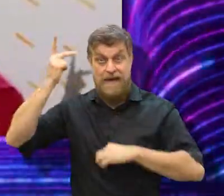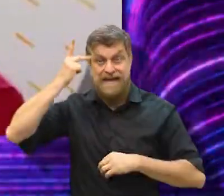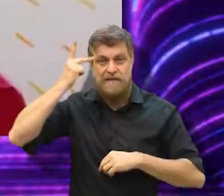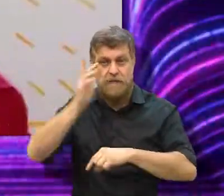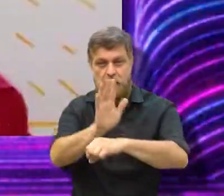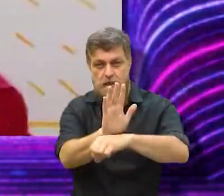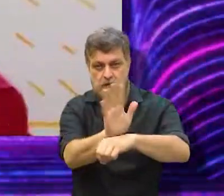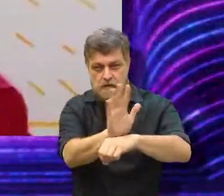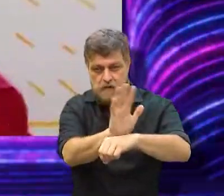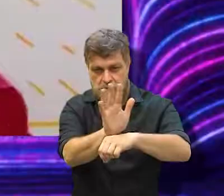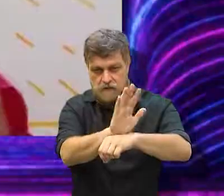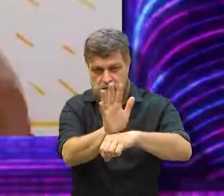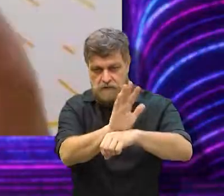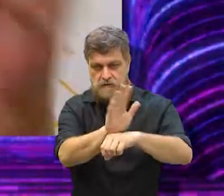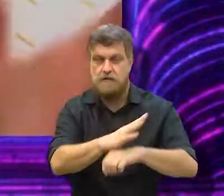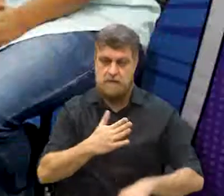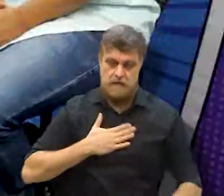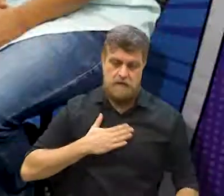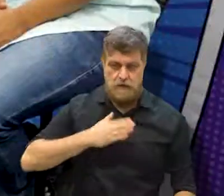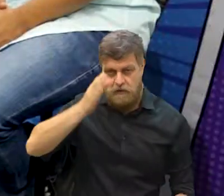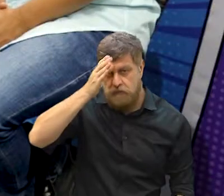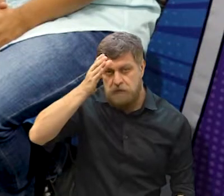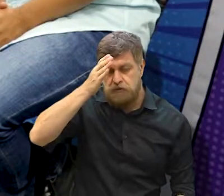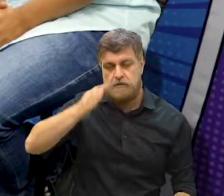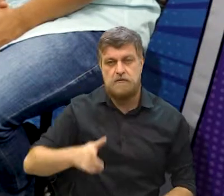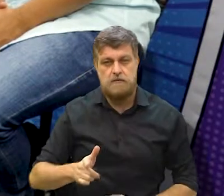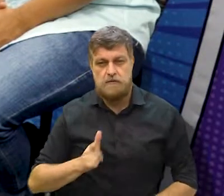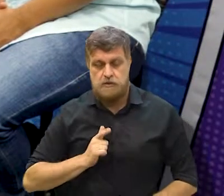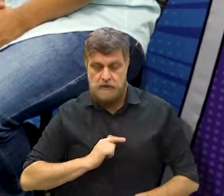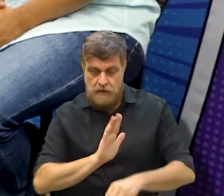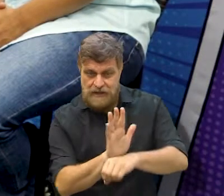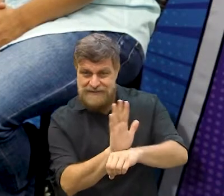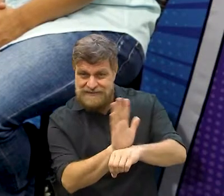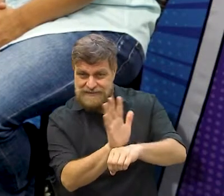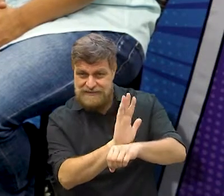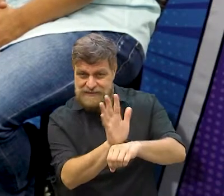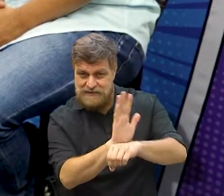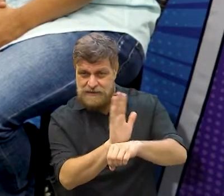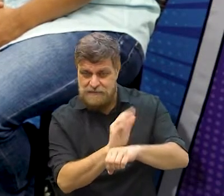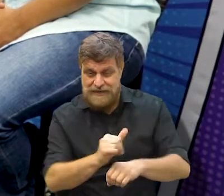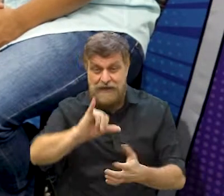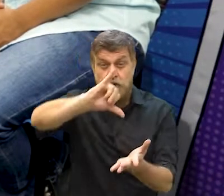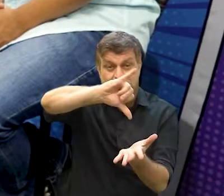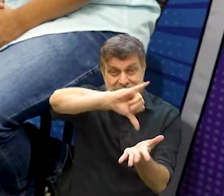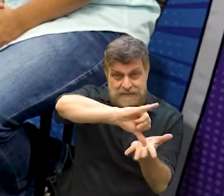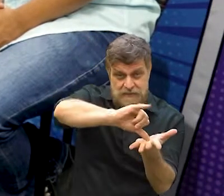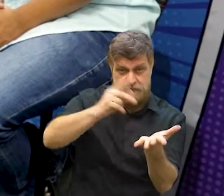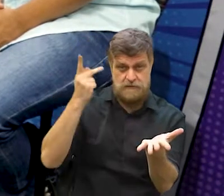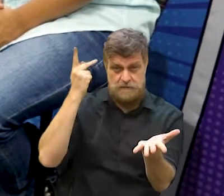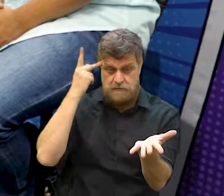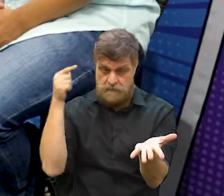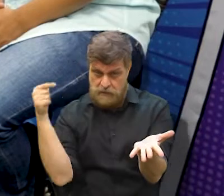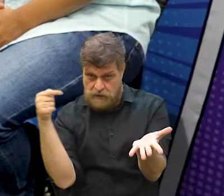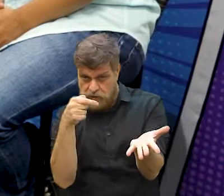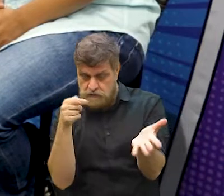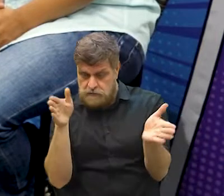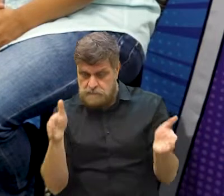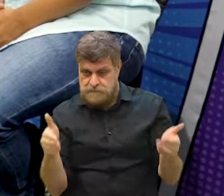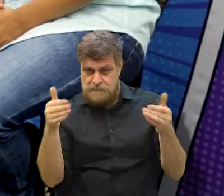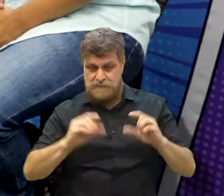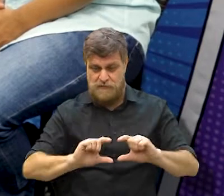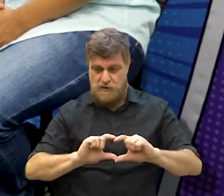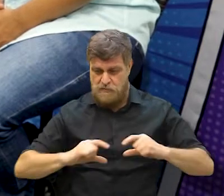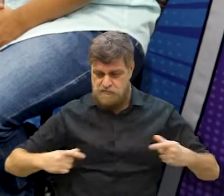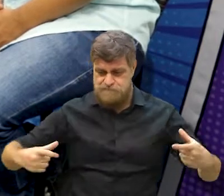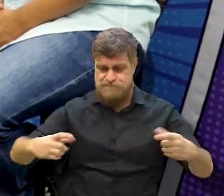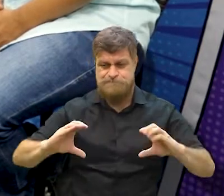Paulo, da Metro-Goldwyn-Mayer, assim, tinham cinemas no centro de São Paulo, e tinham estúdios que tinham